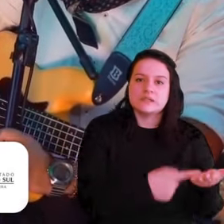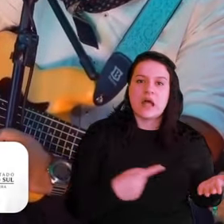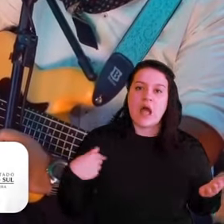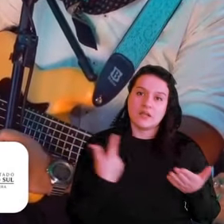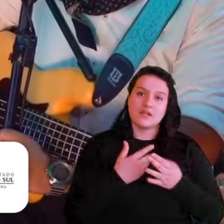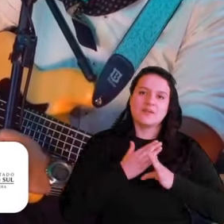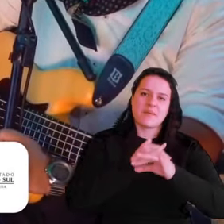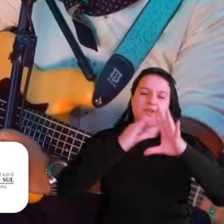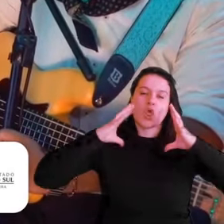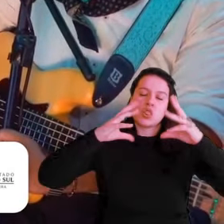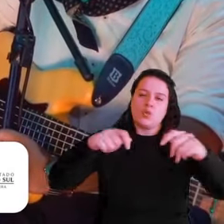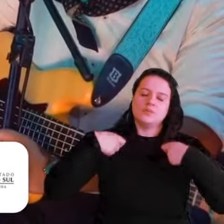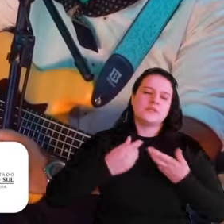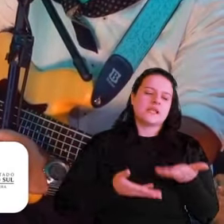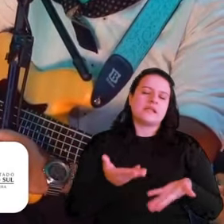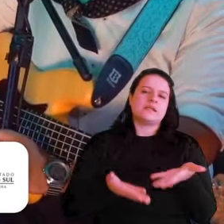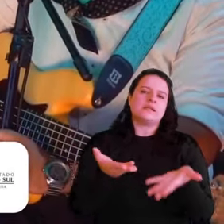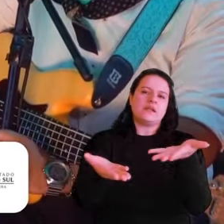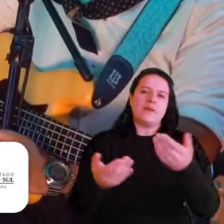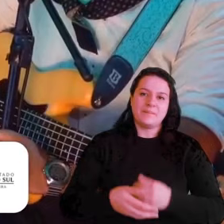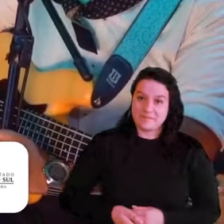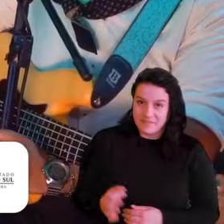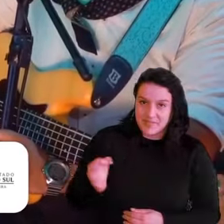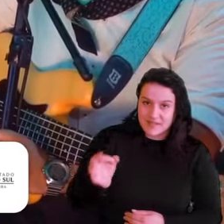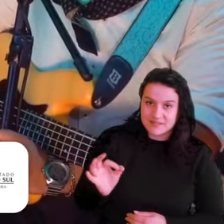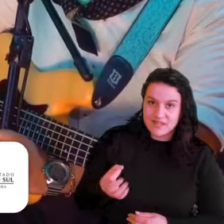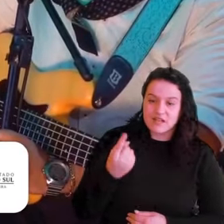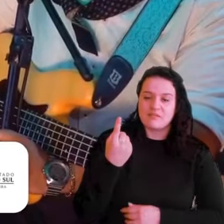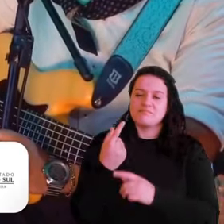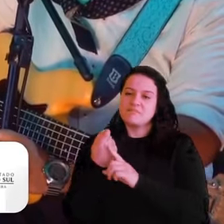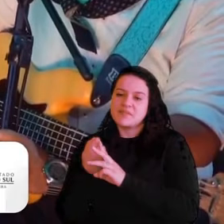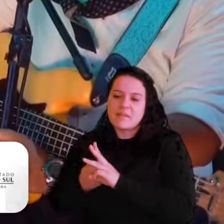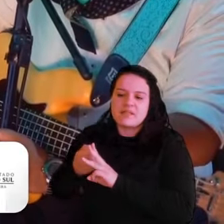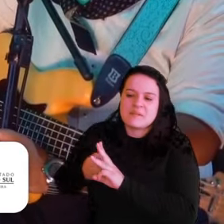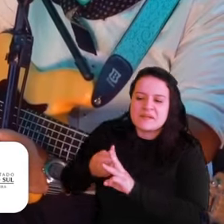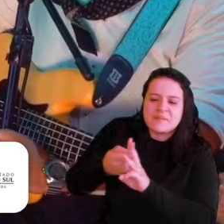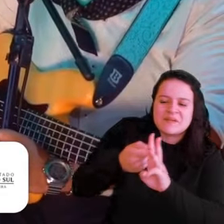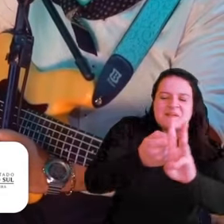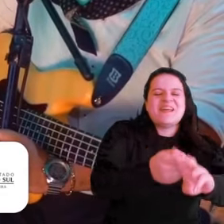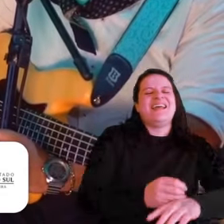compromissos. Nós temos até perdido de todos nós temos que atender. Tá certo? É um cada três